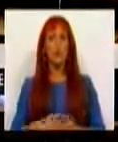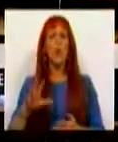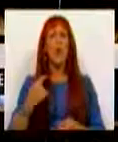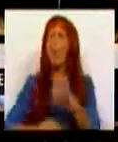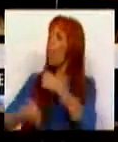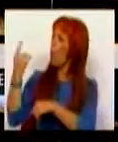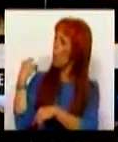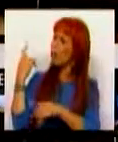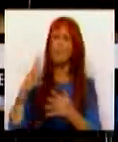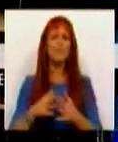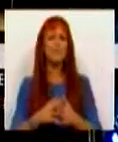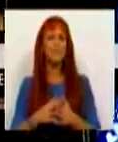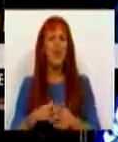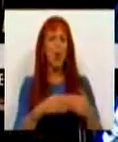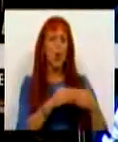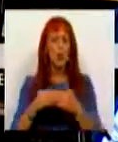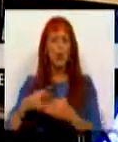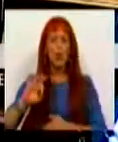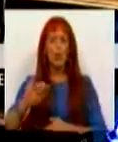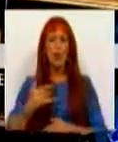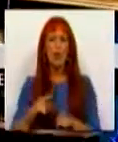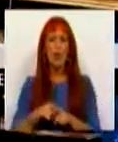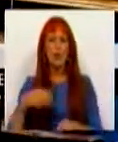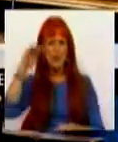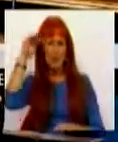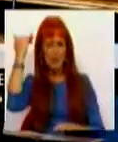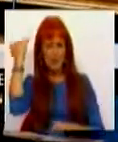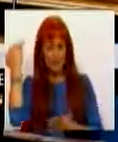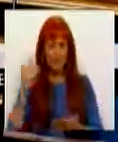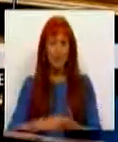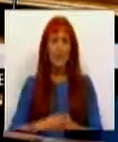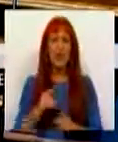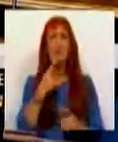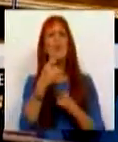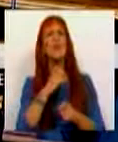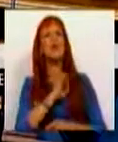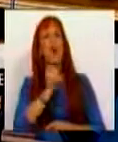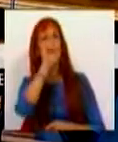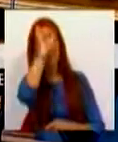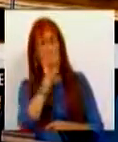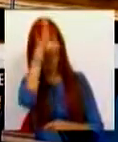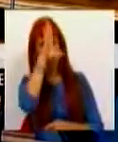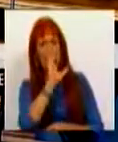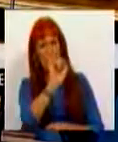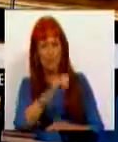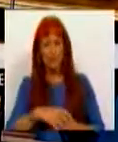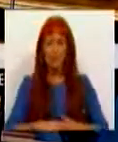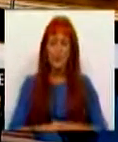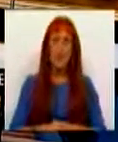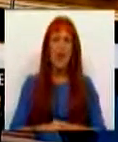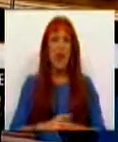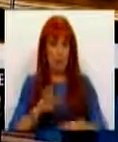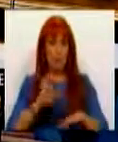Quando ontem o líder do PSD, Pedro Passos Coelho, interpelava o Sr. Primeiro-Ministro